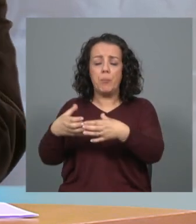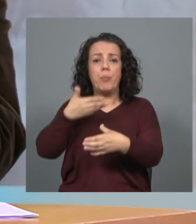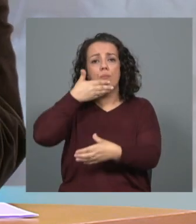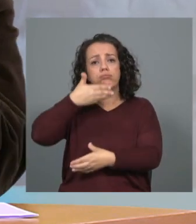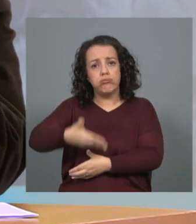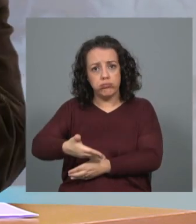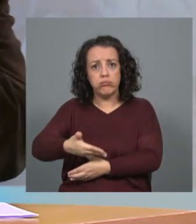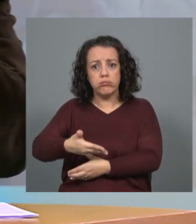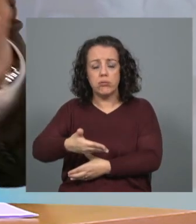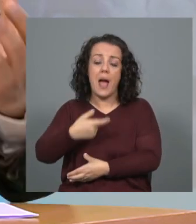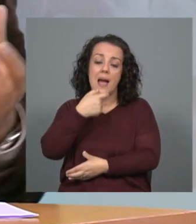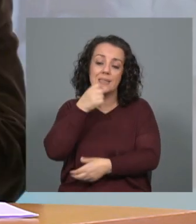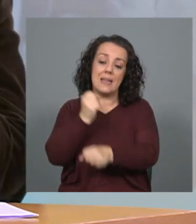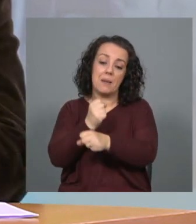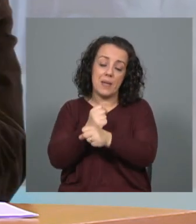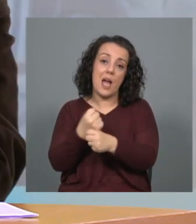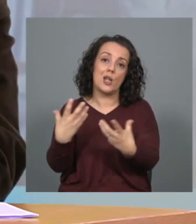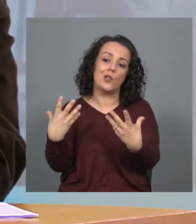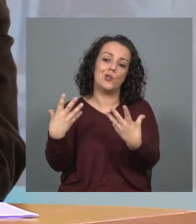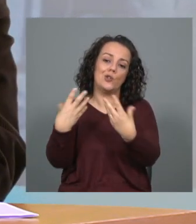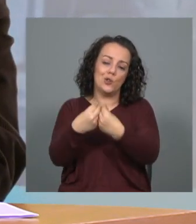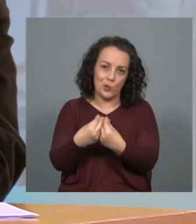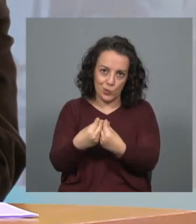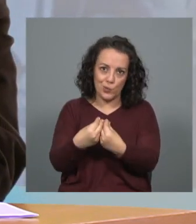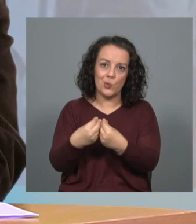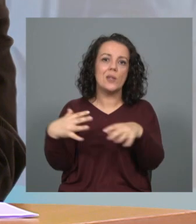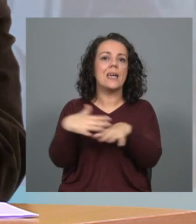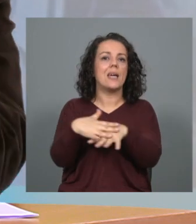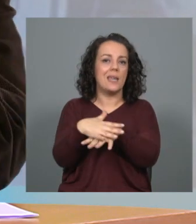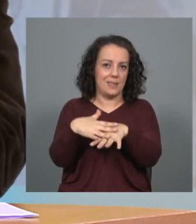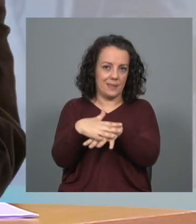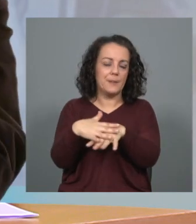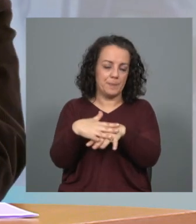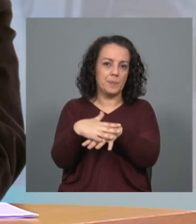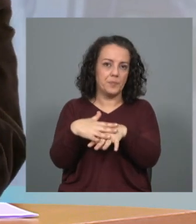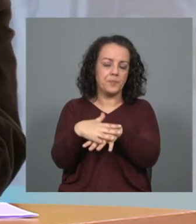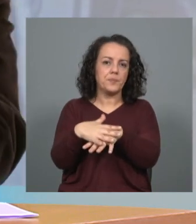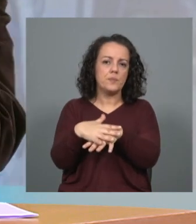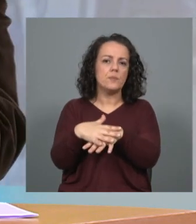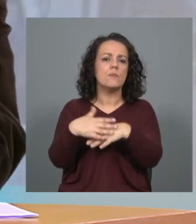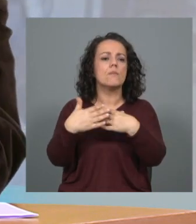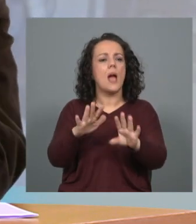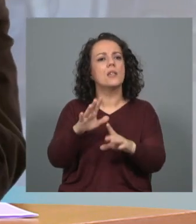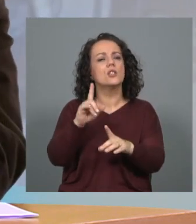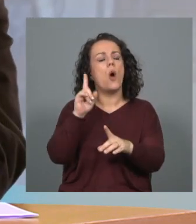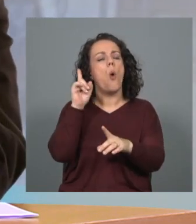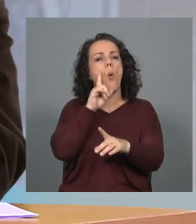que precisamente possam trabalhar de modo concertado em rede, de uma maneira